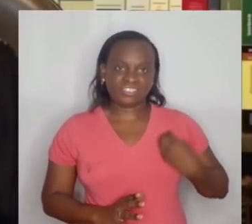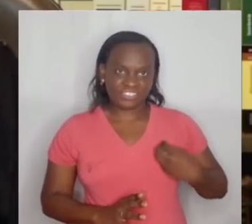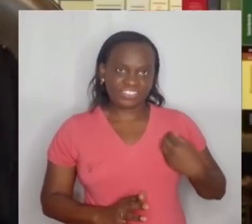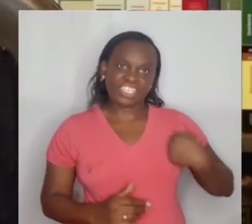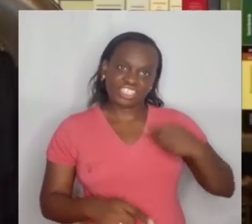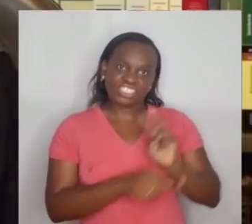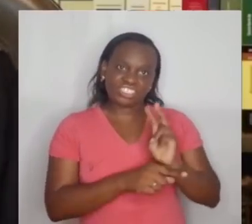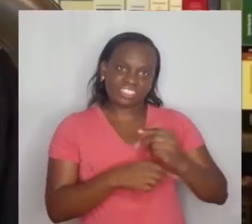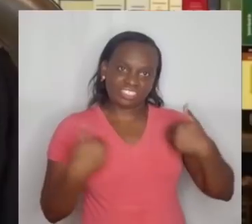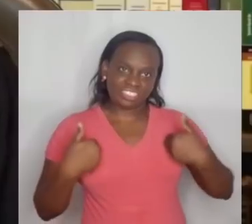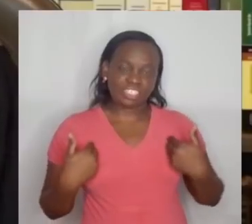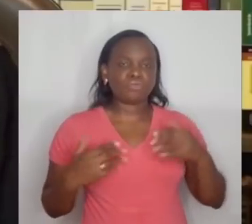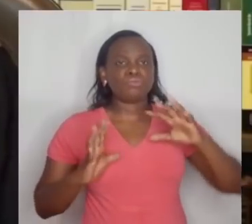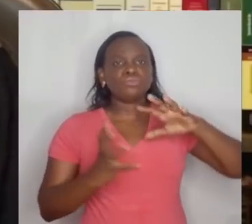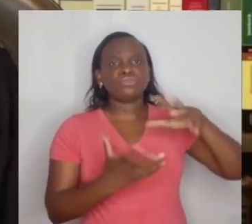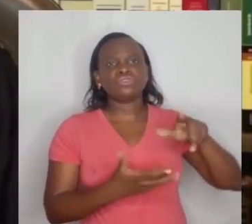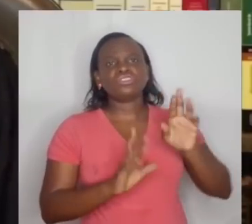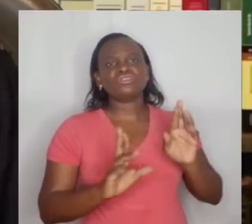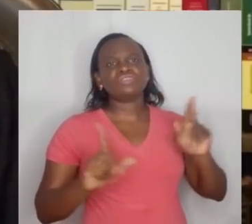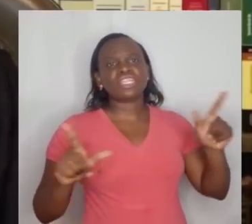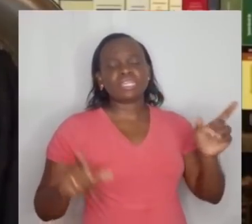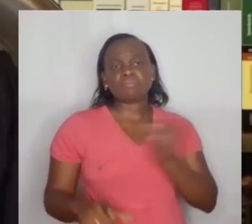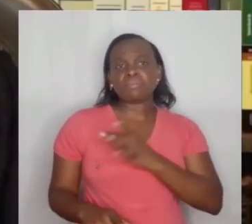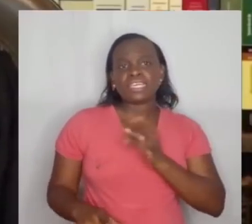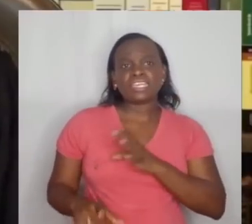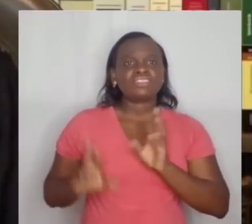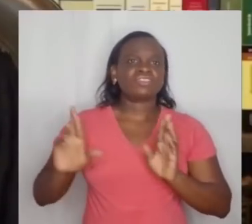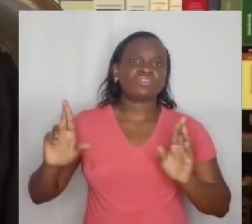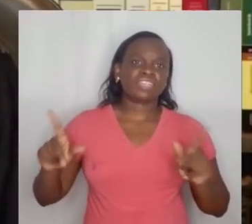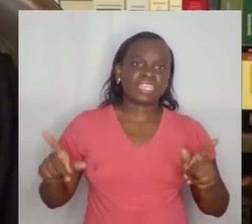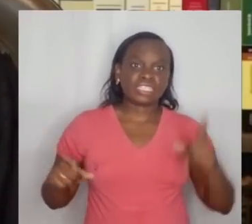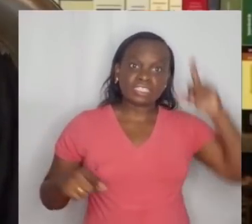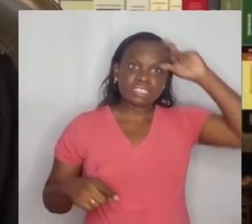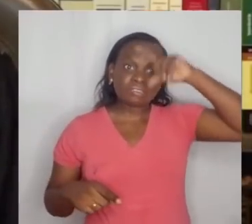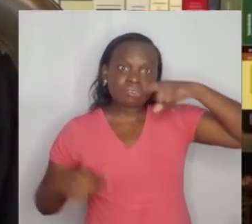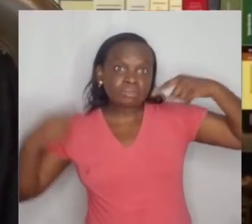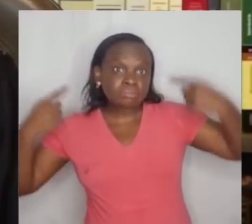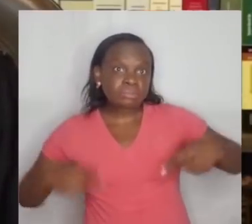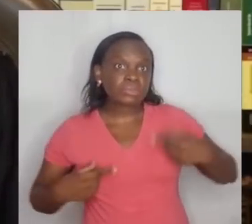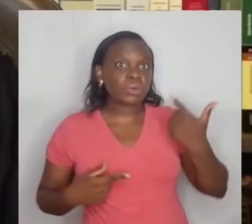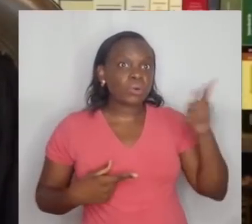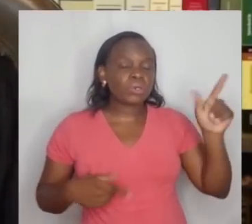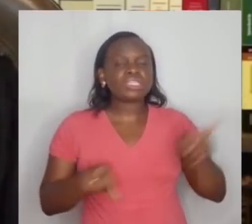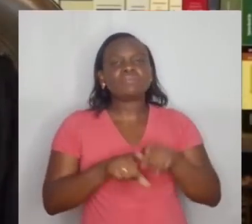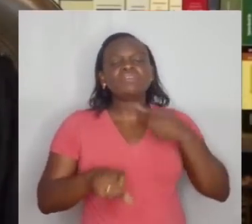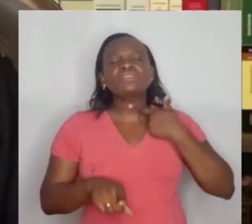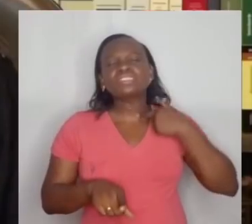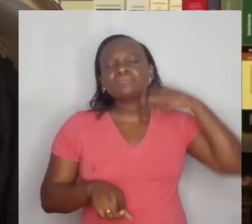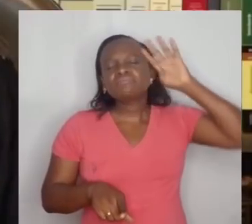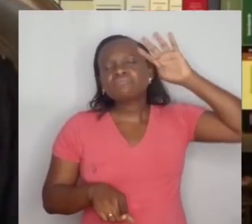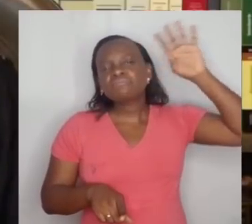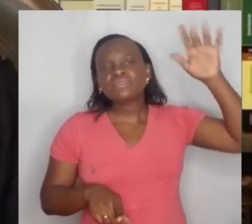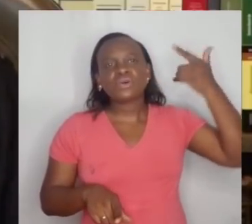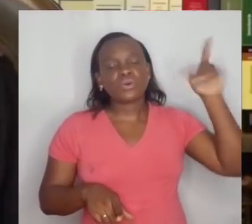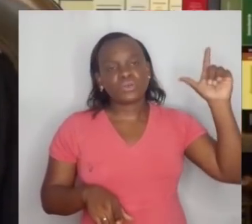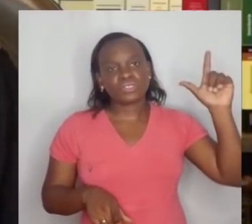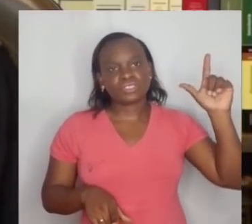que eu aqui represento, o mundo era outro, os medos eram outros, os desafios eram outros e os sonhos